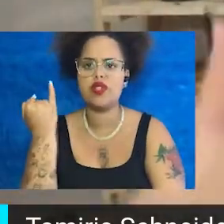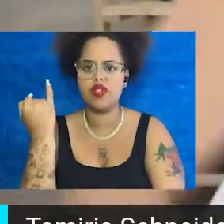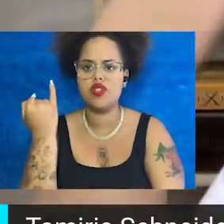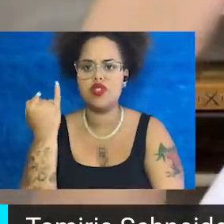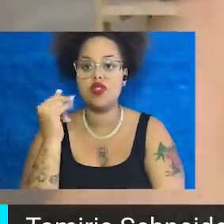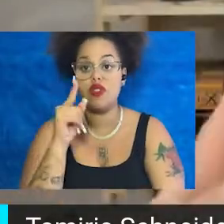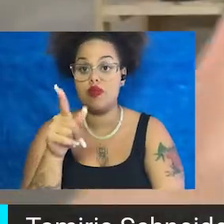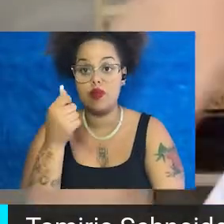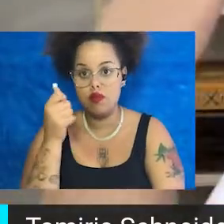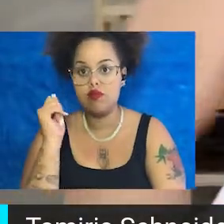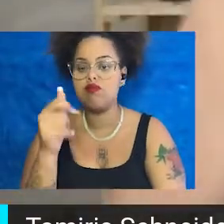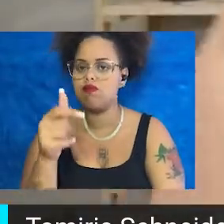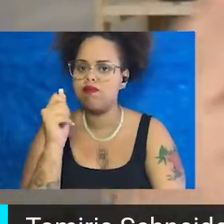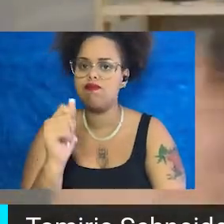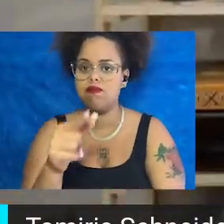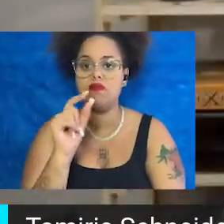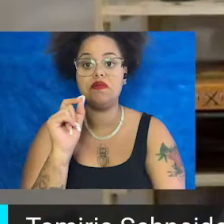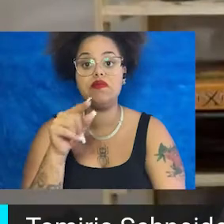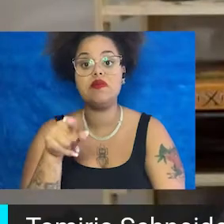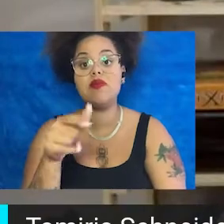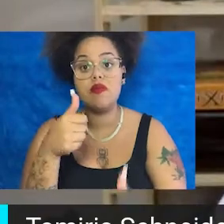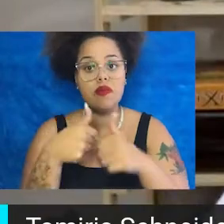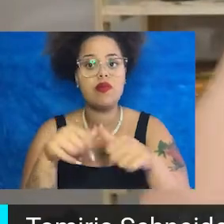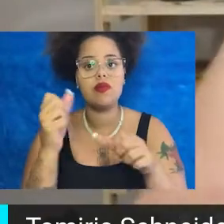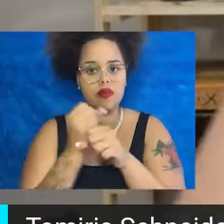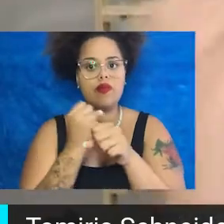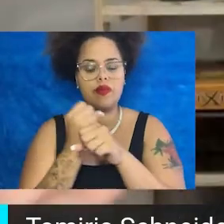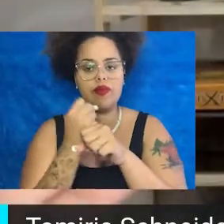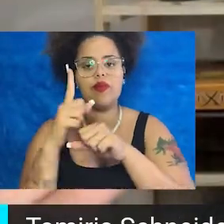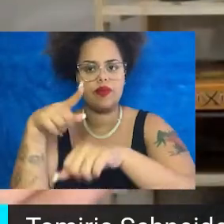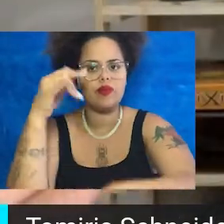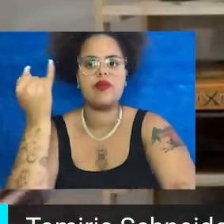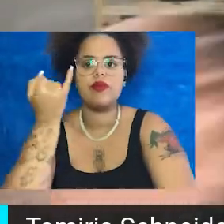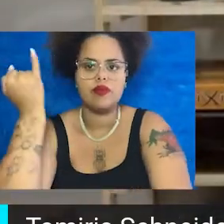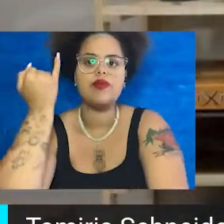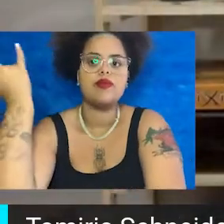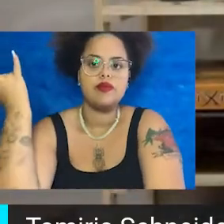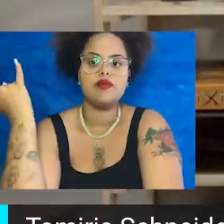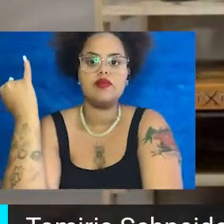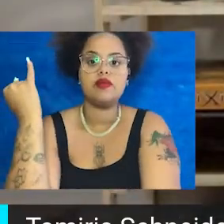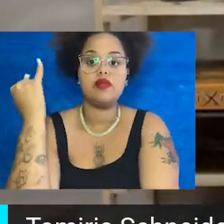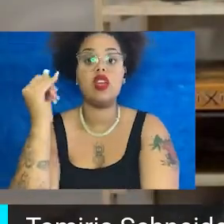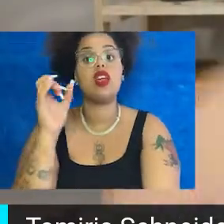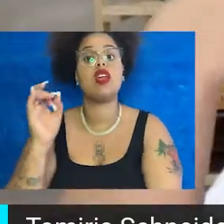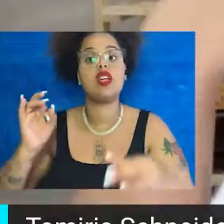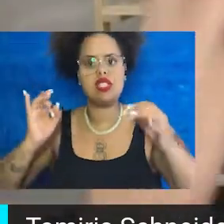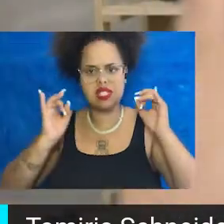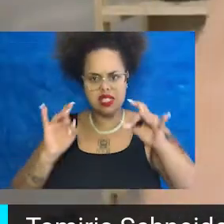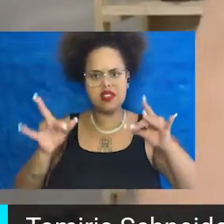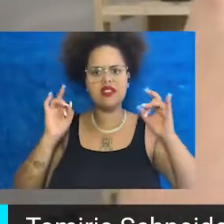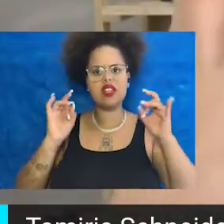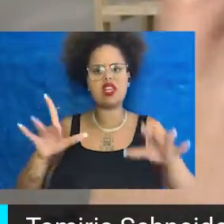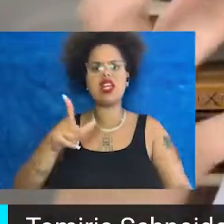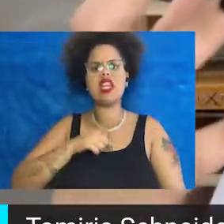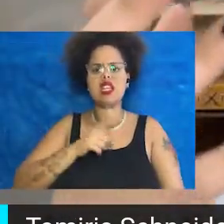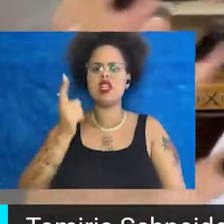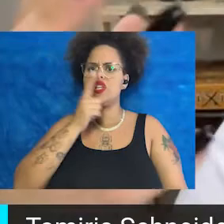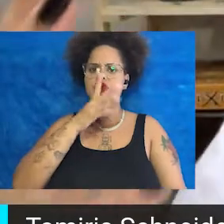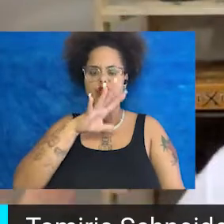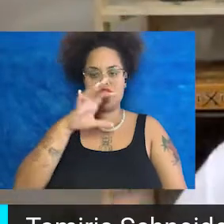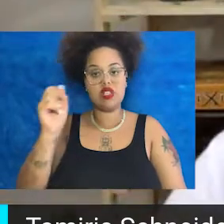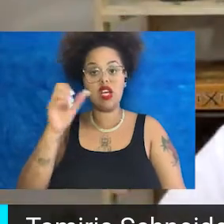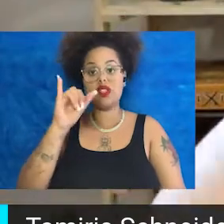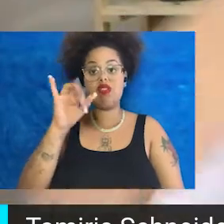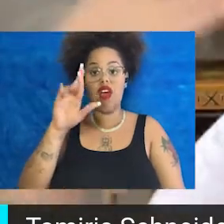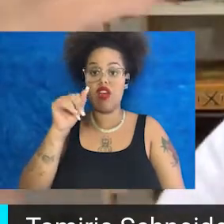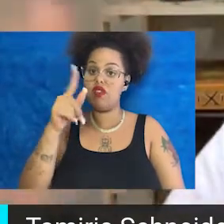Você tem que investir naquilo que você está construindo. É importantíssimo isso para se vender, para ter sucesso numa carreira que